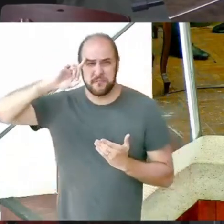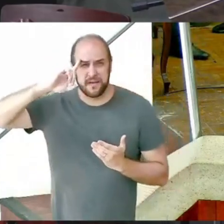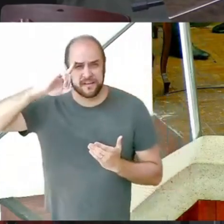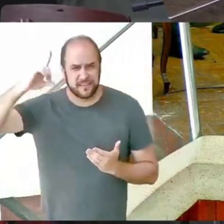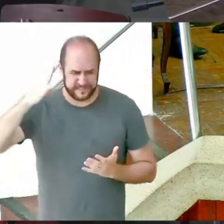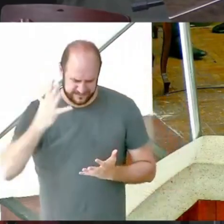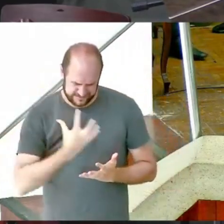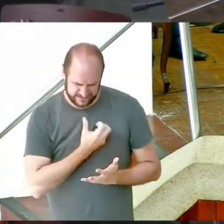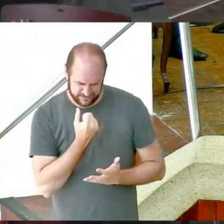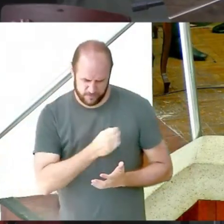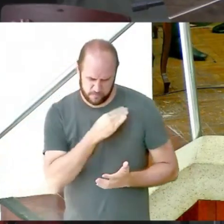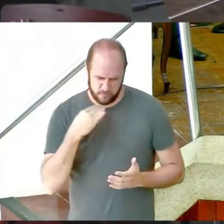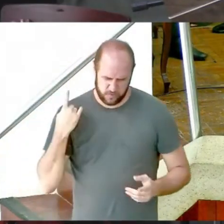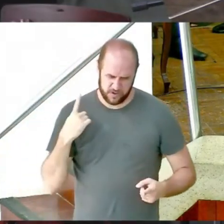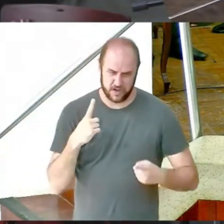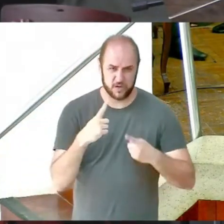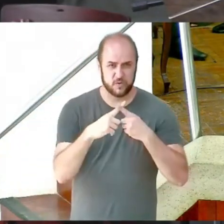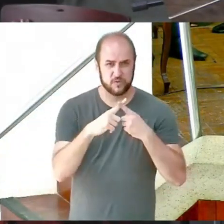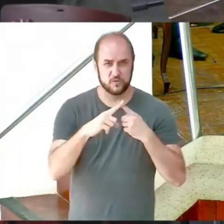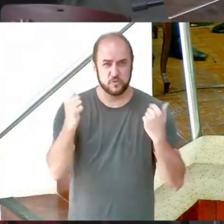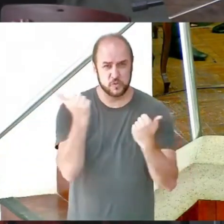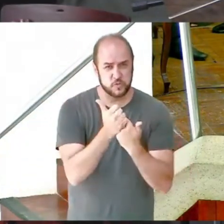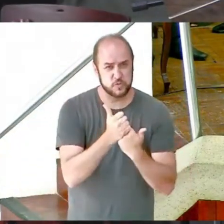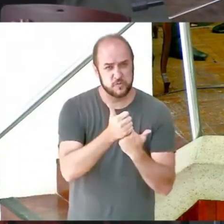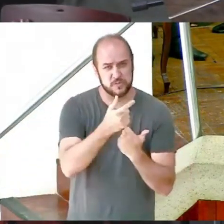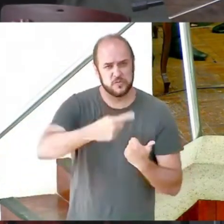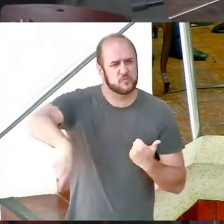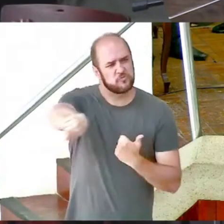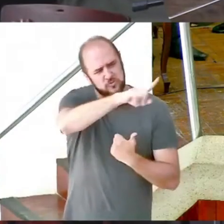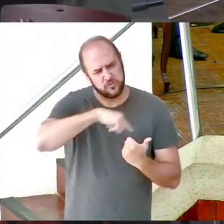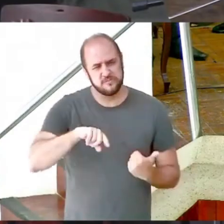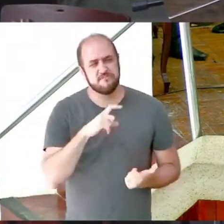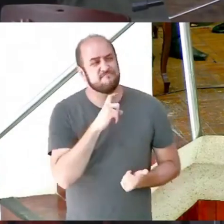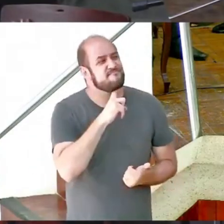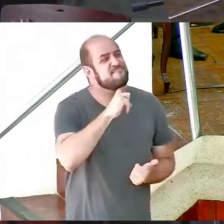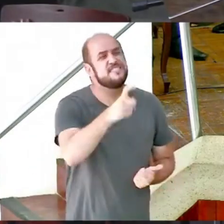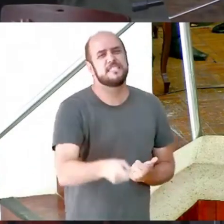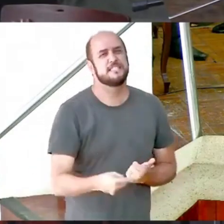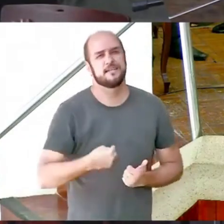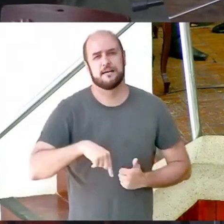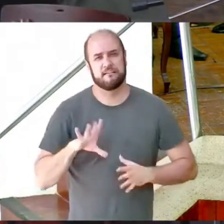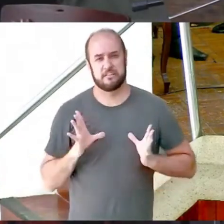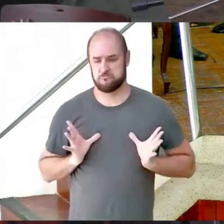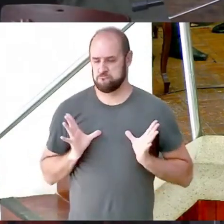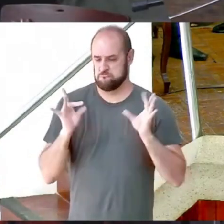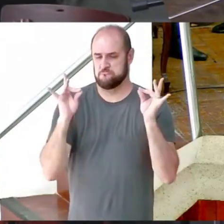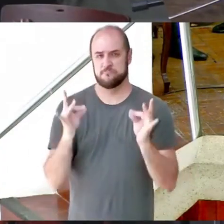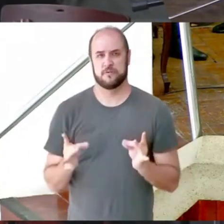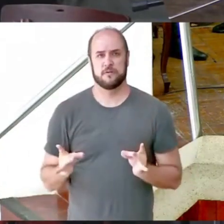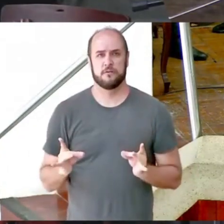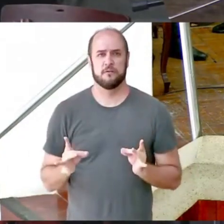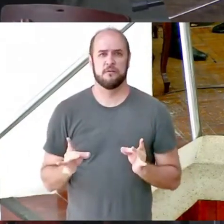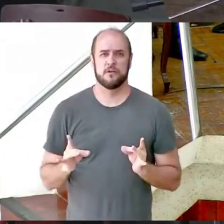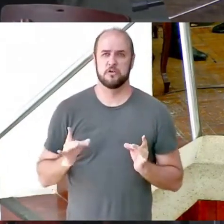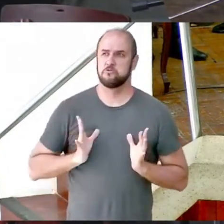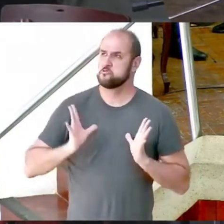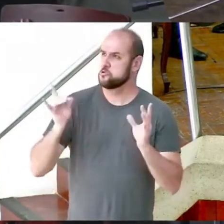numa cruz do Calvário no seu lugar. Nenhum de nós aqui merece nenhum bem de